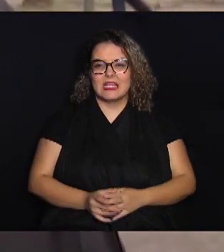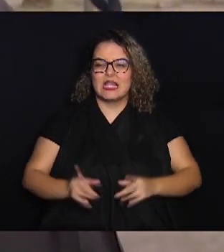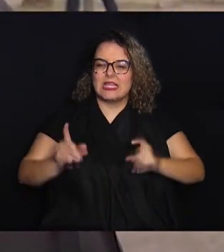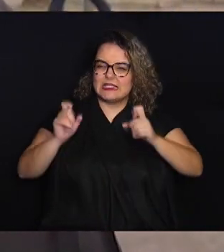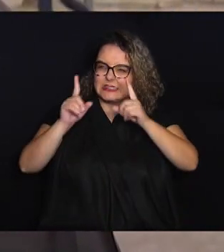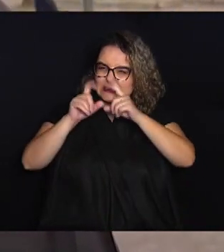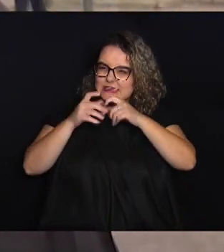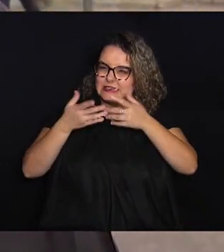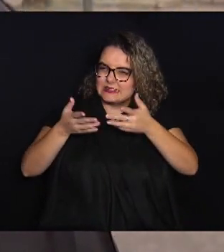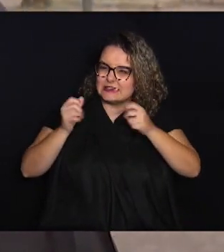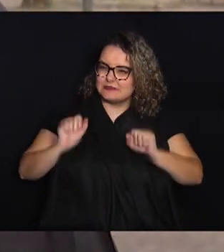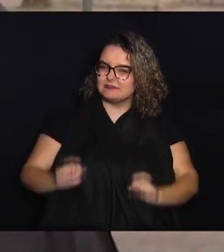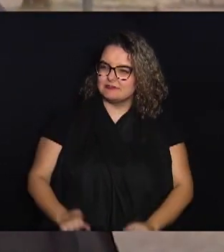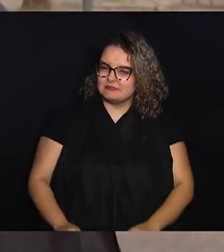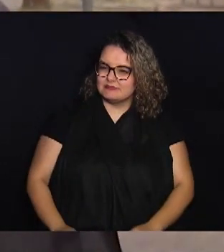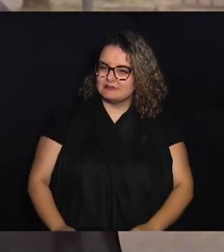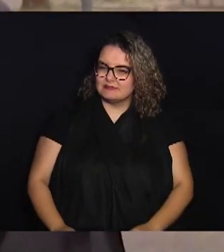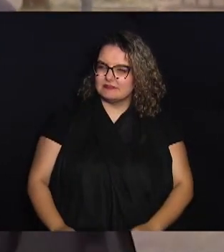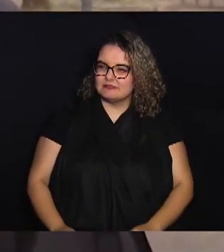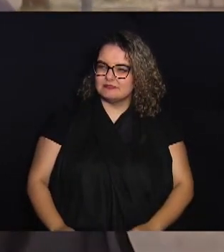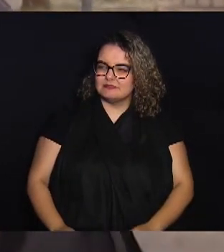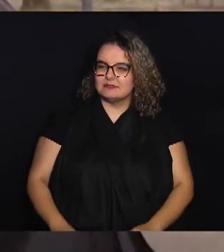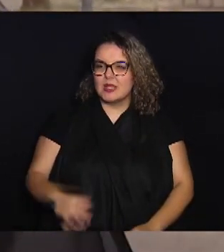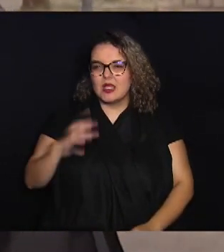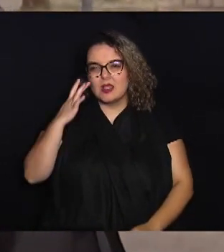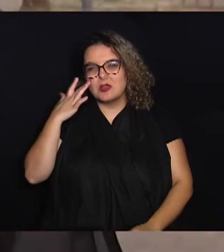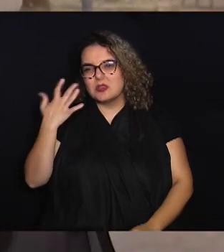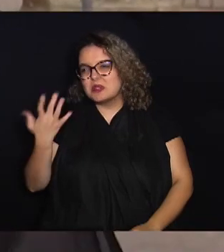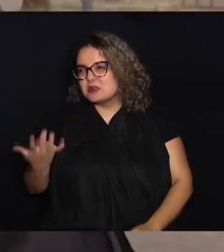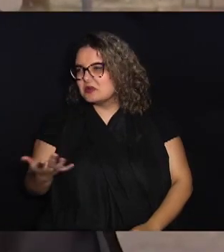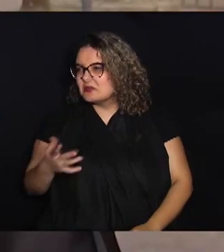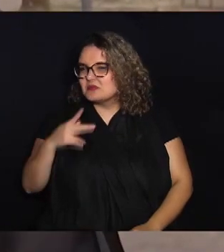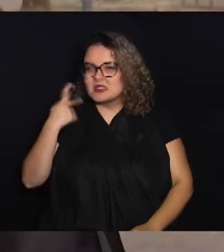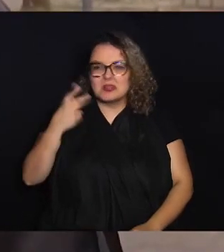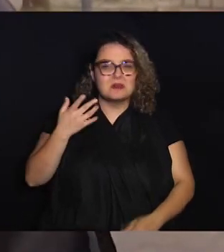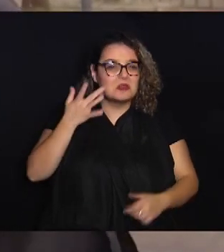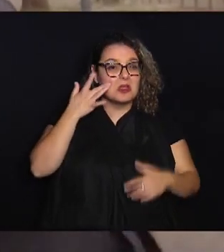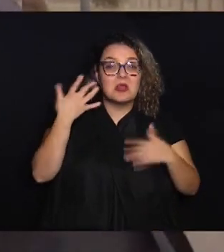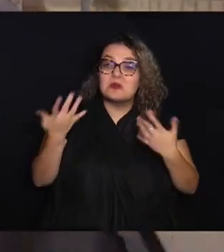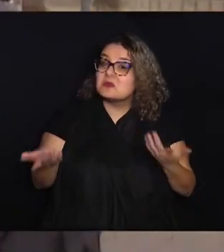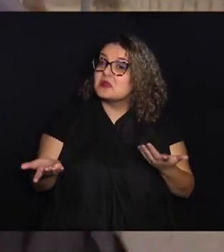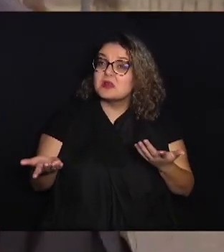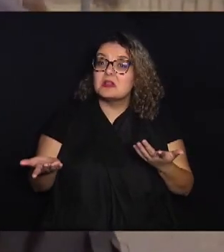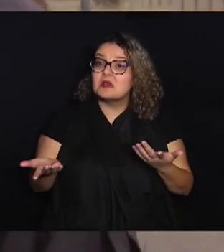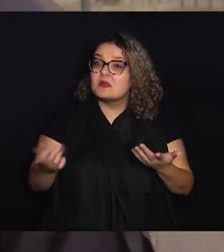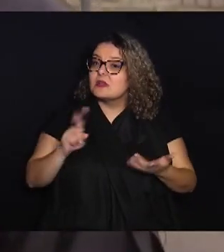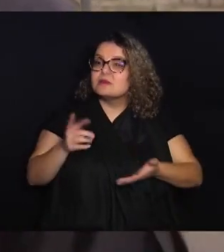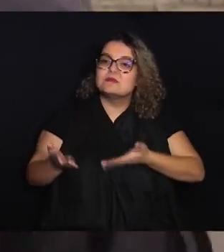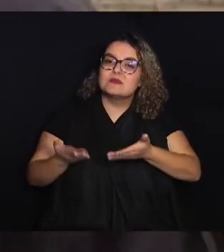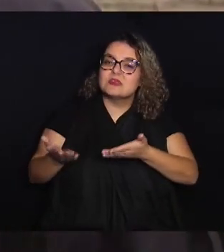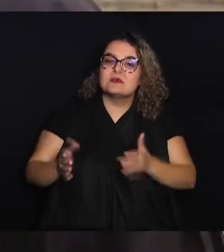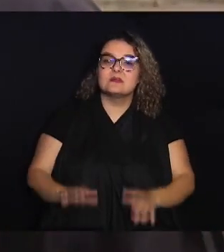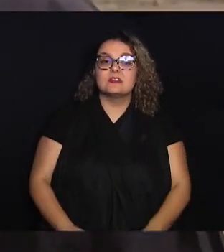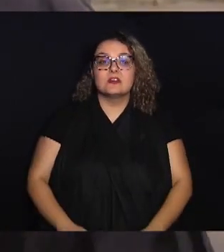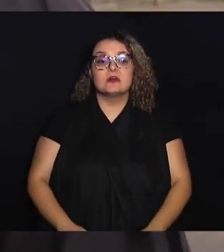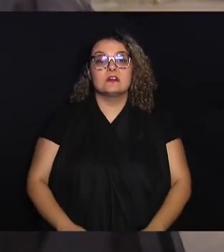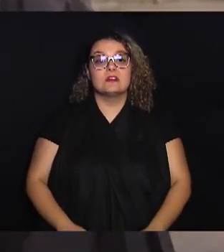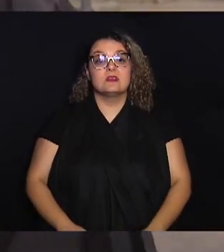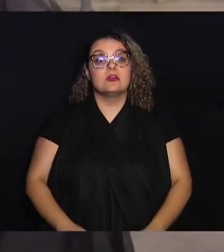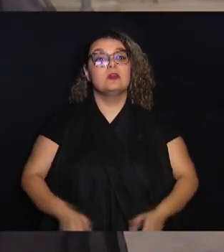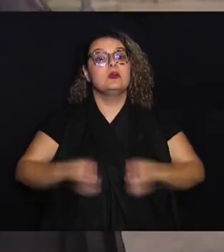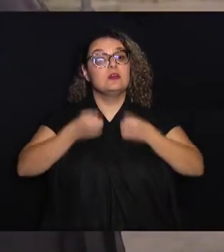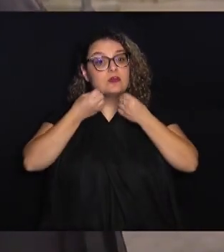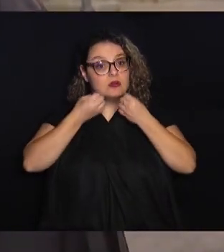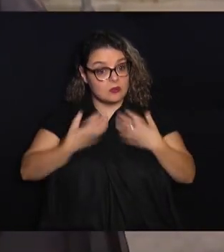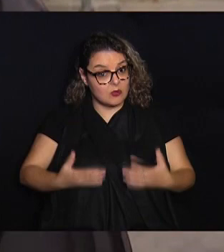isso daí, sabe? Eu não sei se é política, eu não sei o que é, não se preserva, né? Então foi muito bom saber que